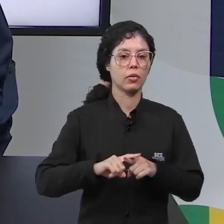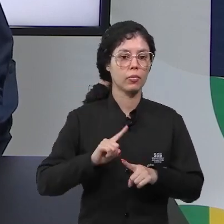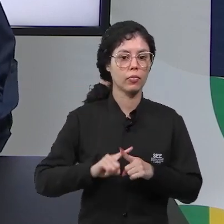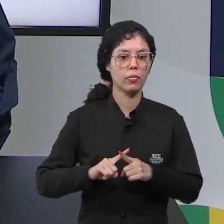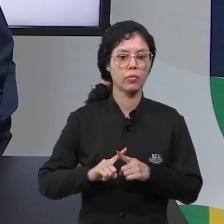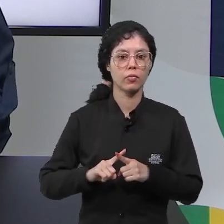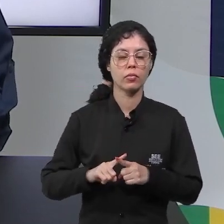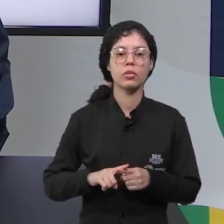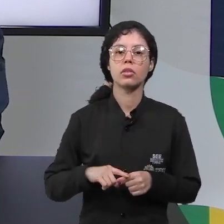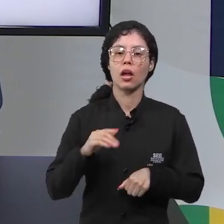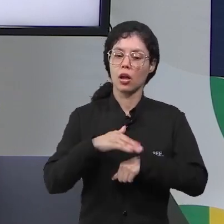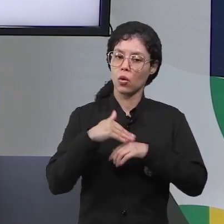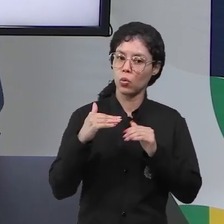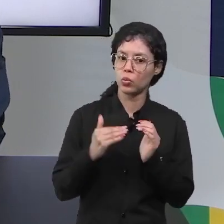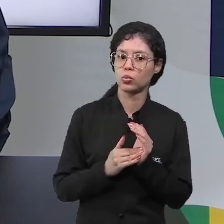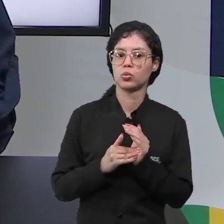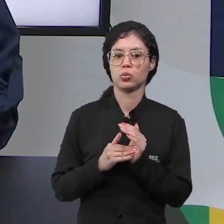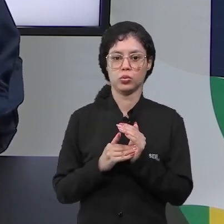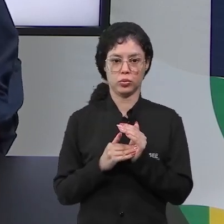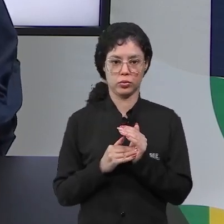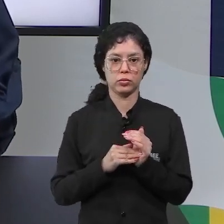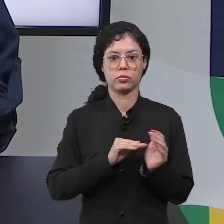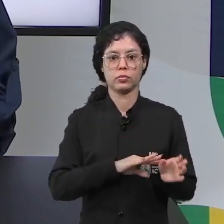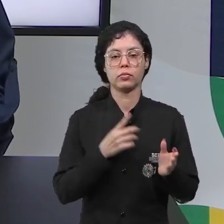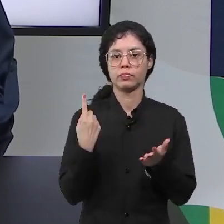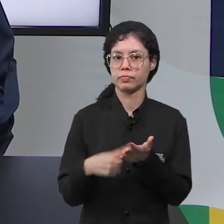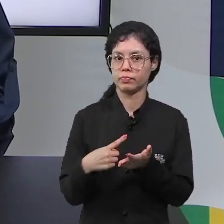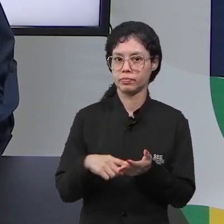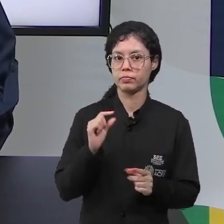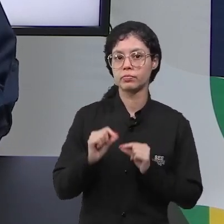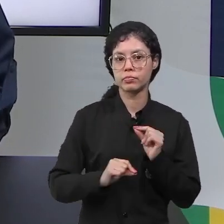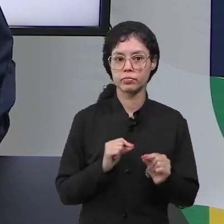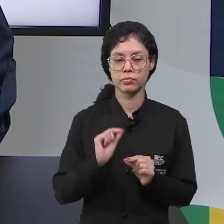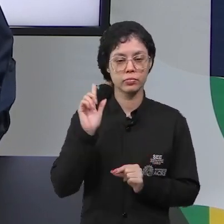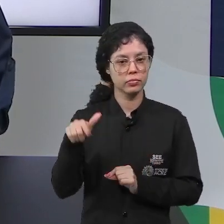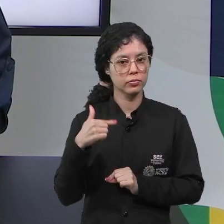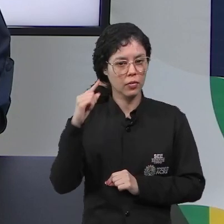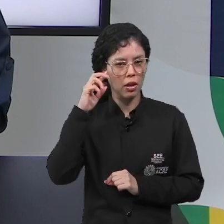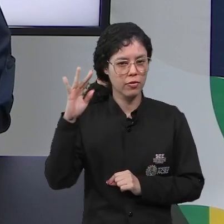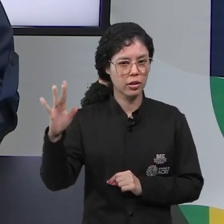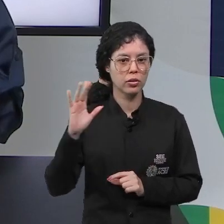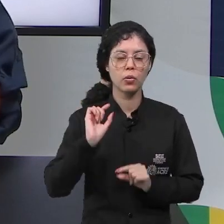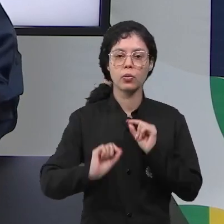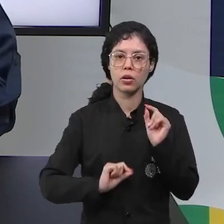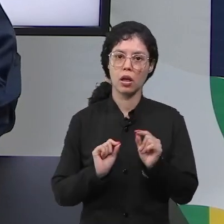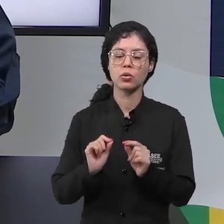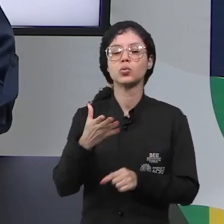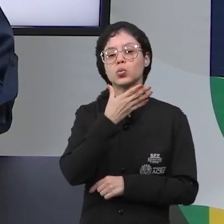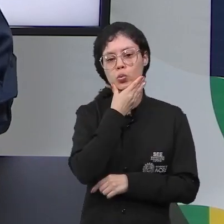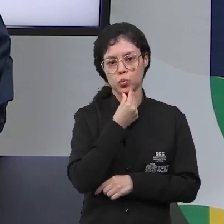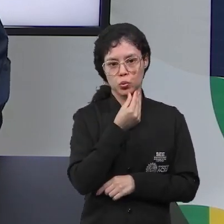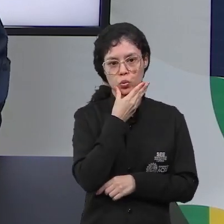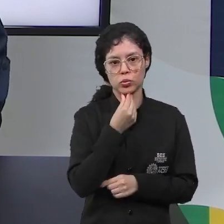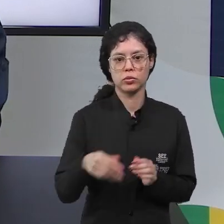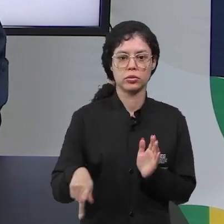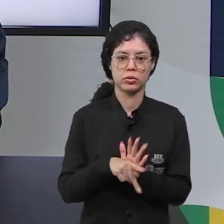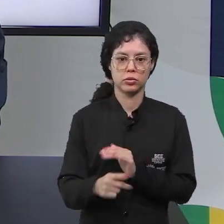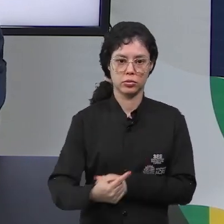porque quase todos eles levam em consideração aquela reflexão do homem na